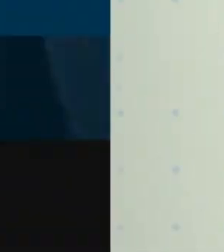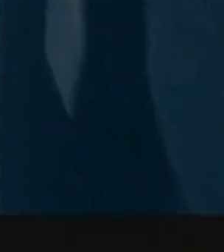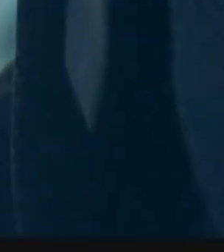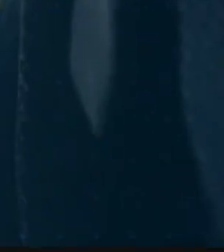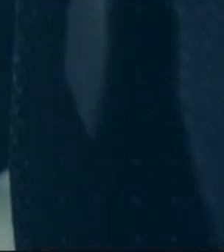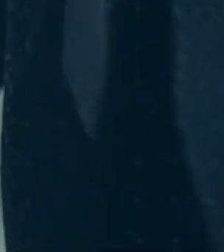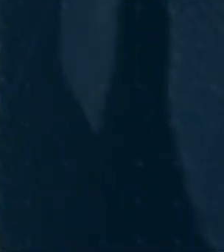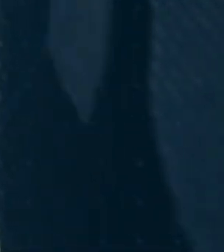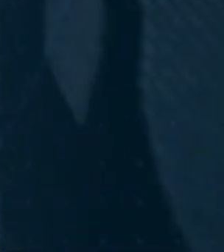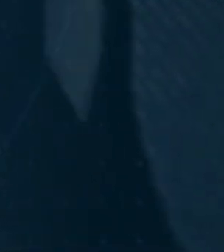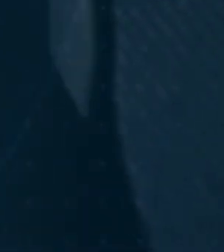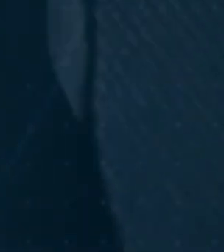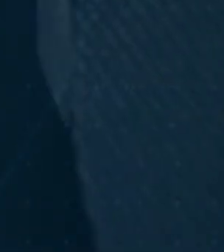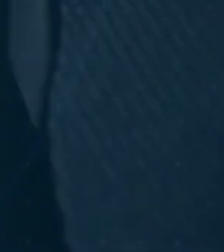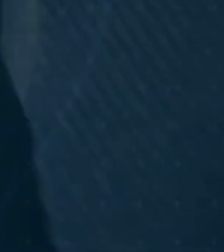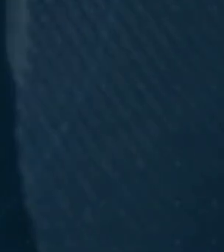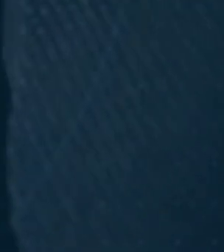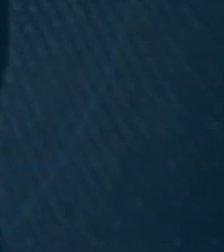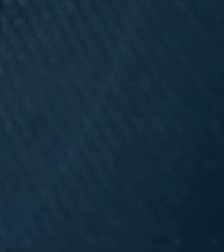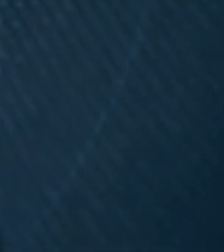Transcrição Legendas Pedro Negri